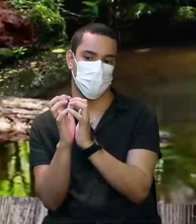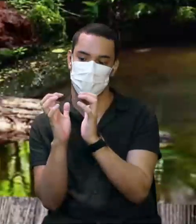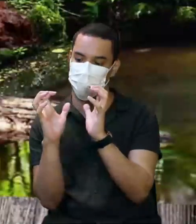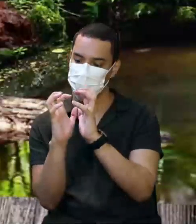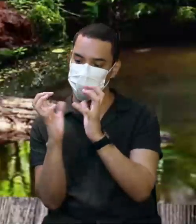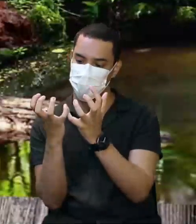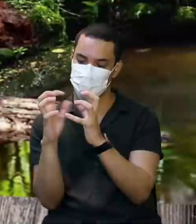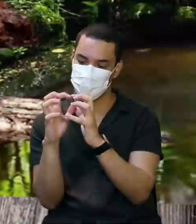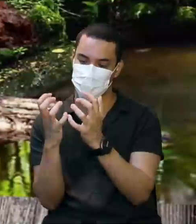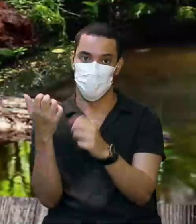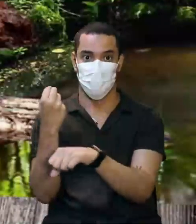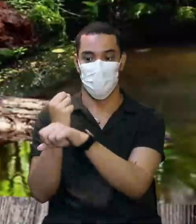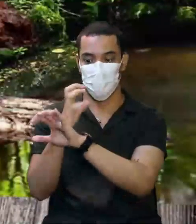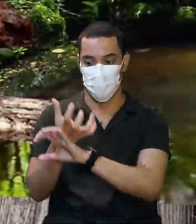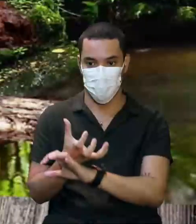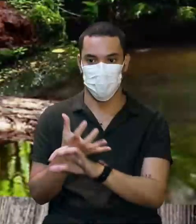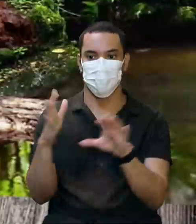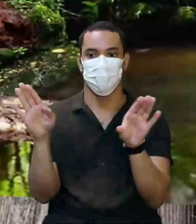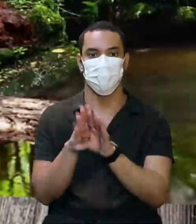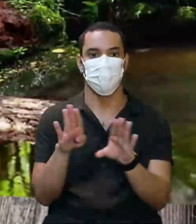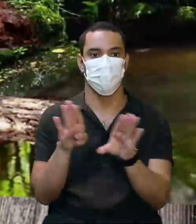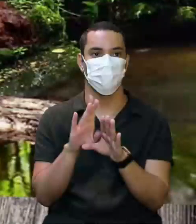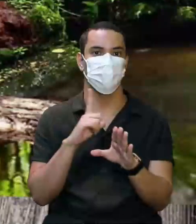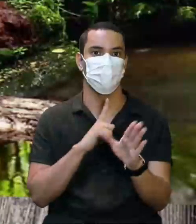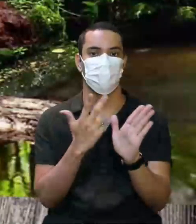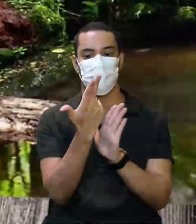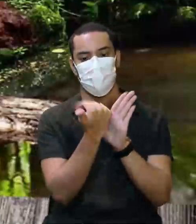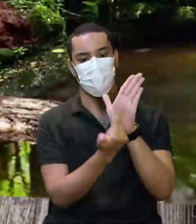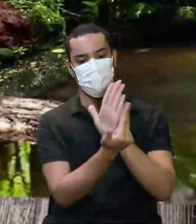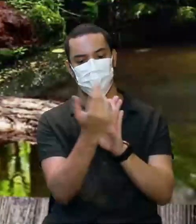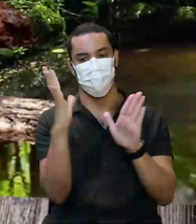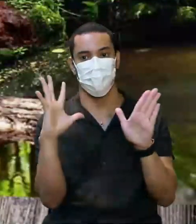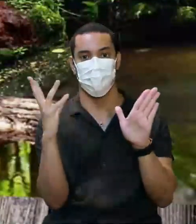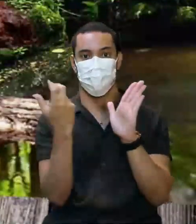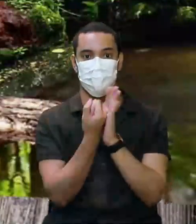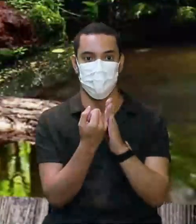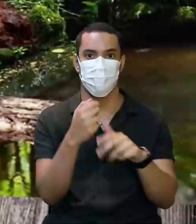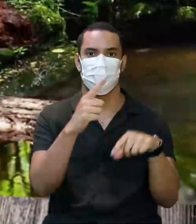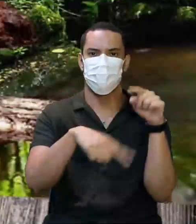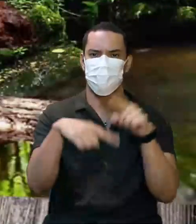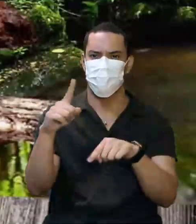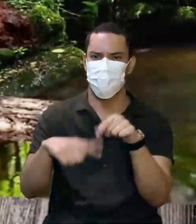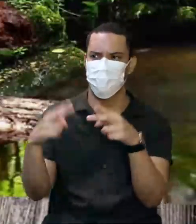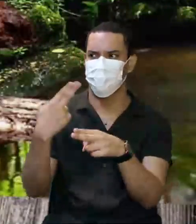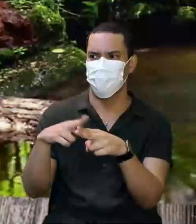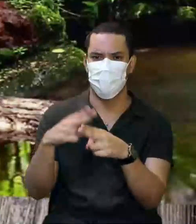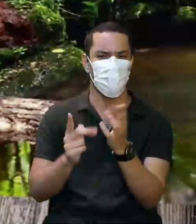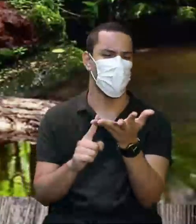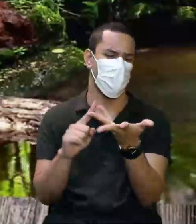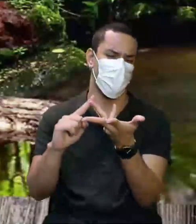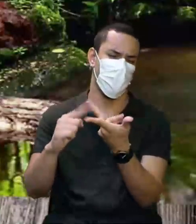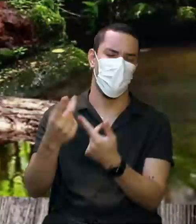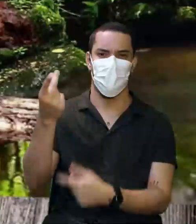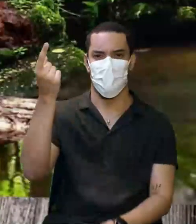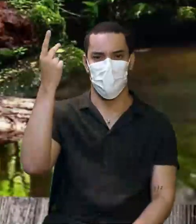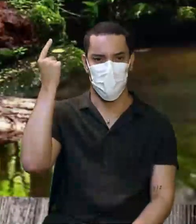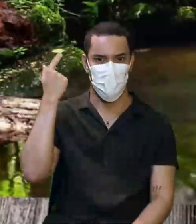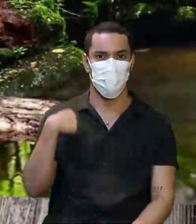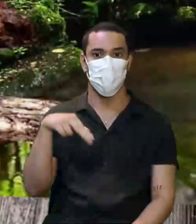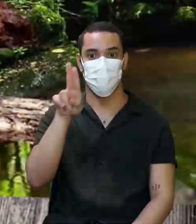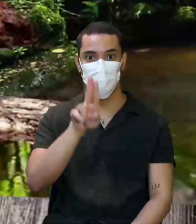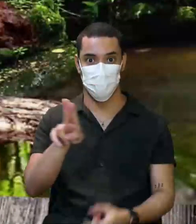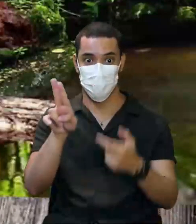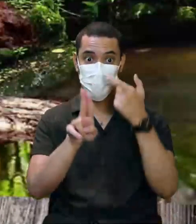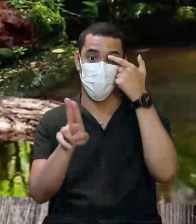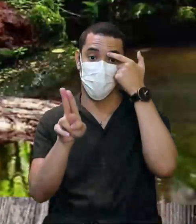de registros de desenhos, de utensílios, de alguns objetos que eram